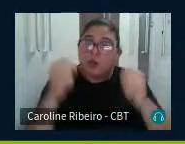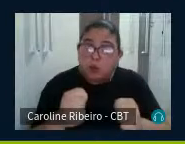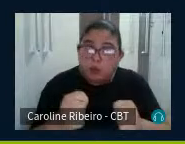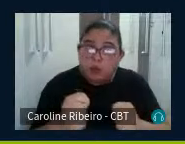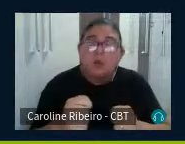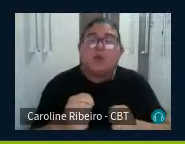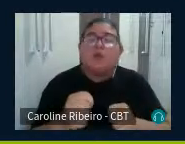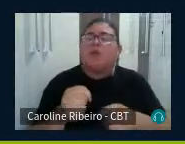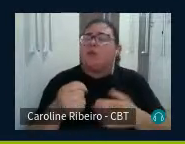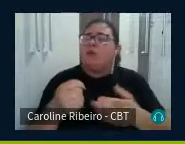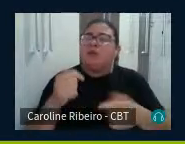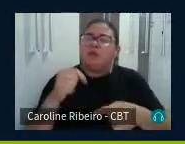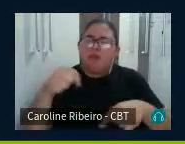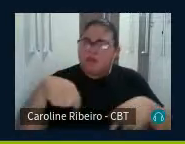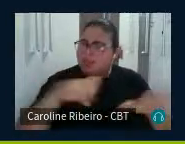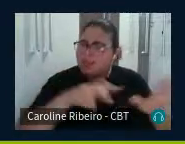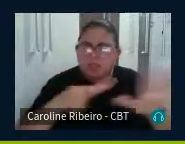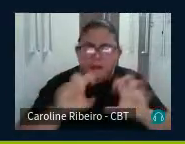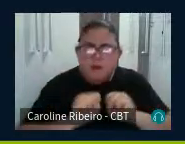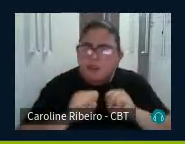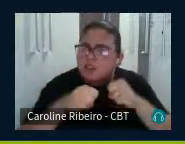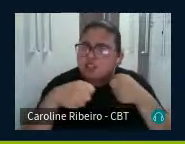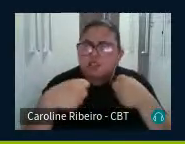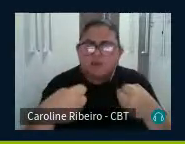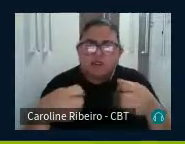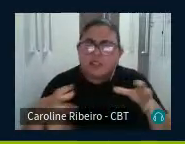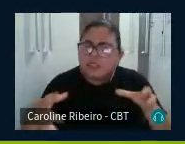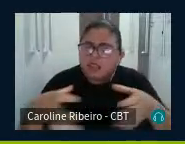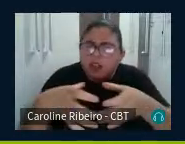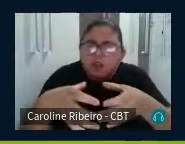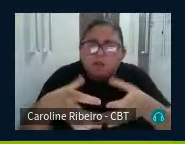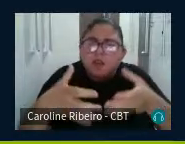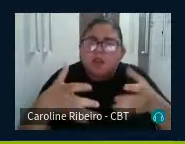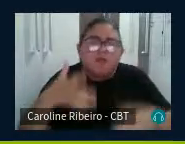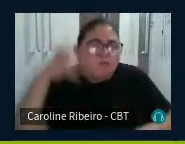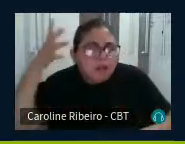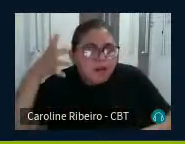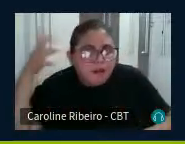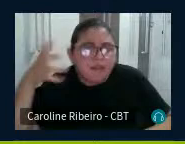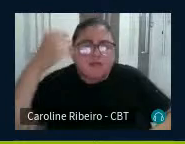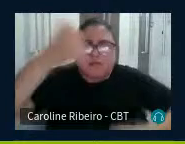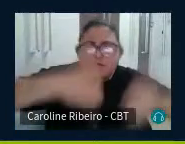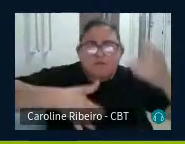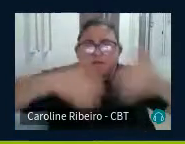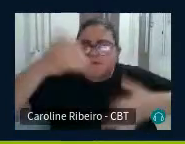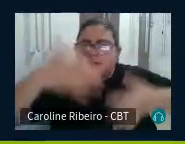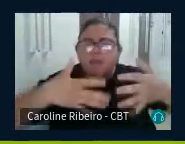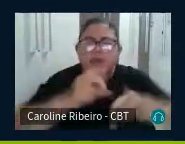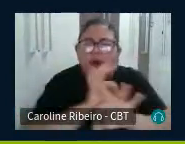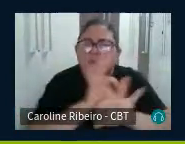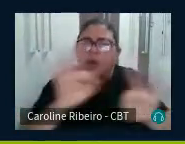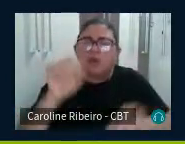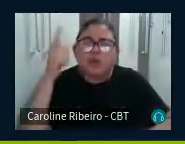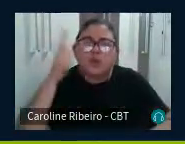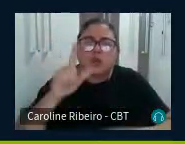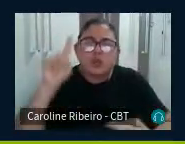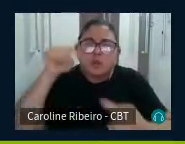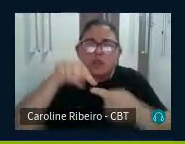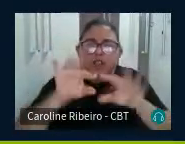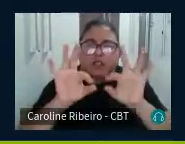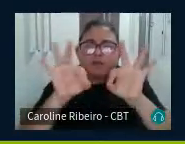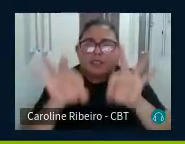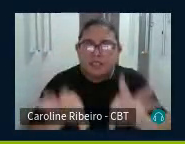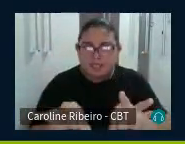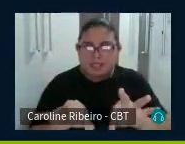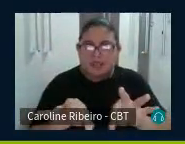decisiva nessa semana de acolhimento. Eu acho que nós atingimos aquele objetivo